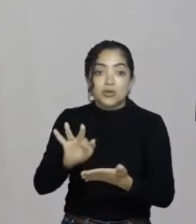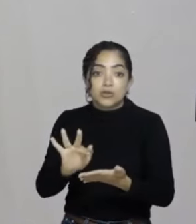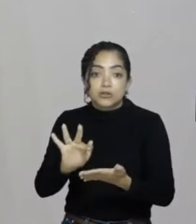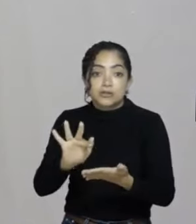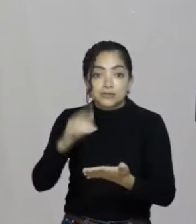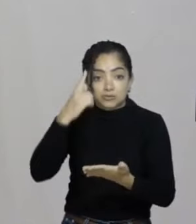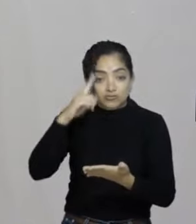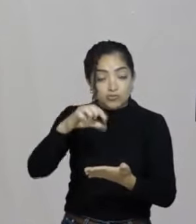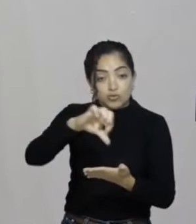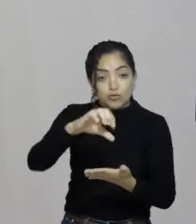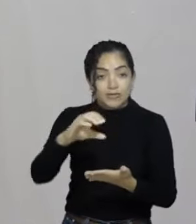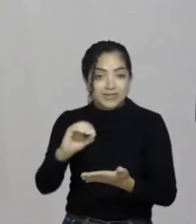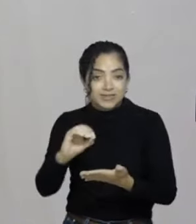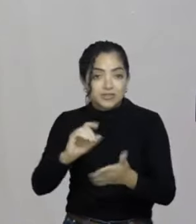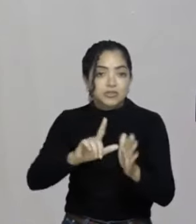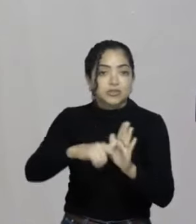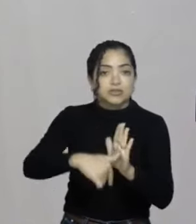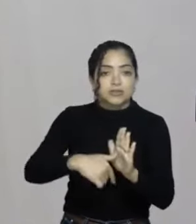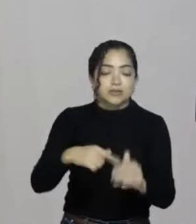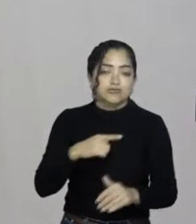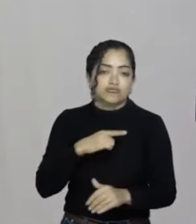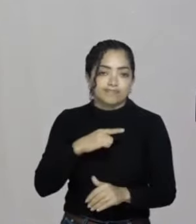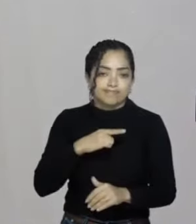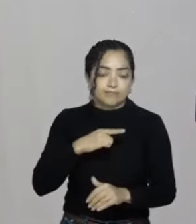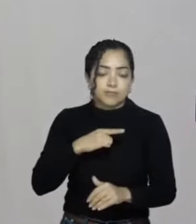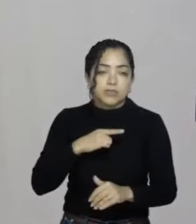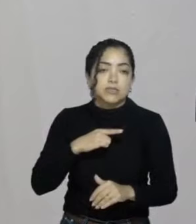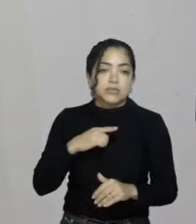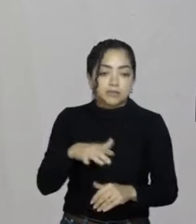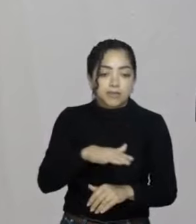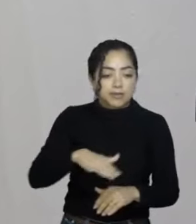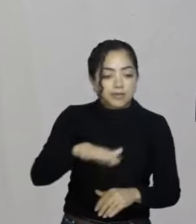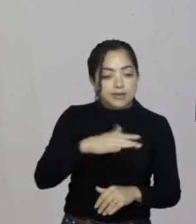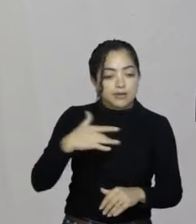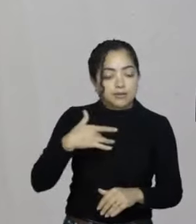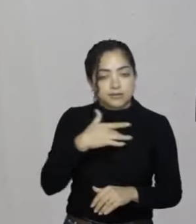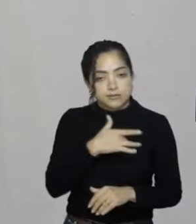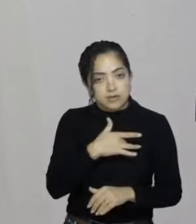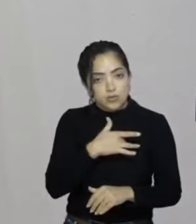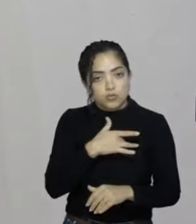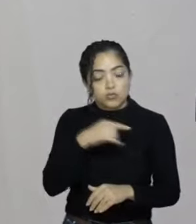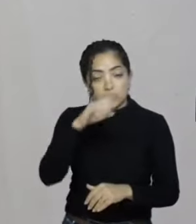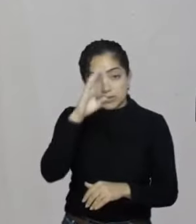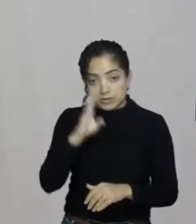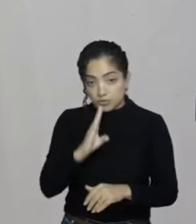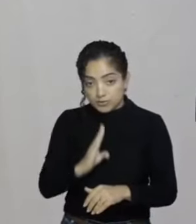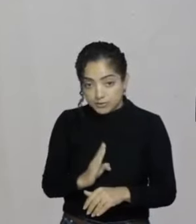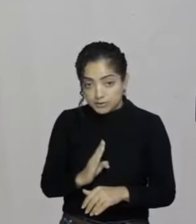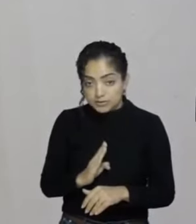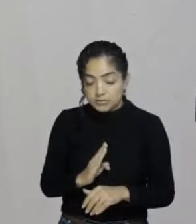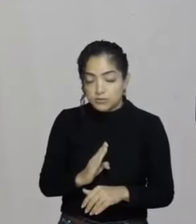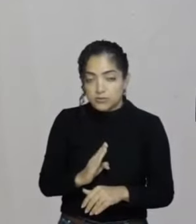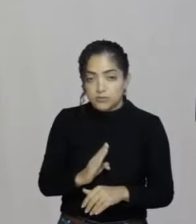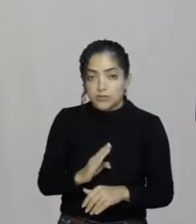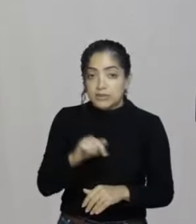num cenário de crise na saúde como o que enfrentamos hoje no Brasil e não é diferente aqui em Santa Catarina